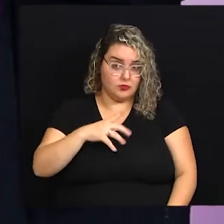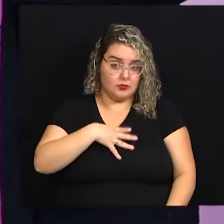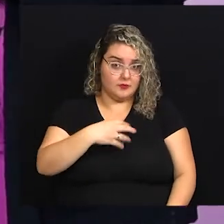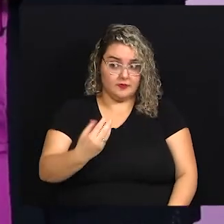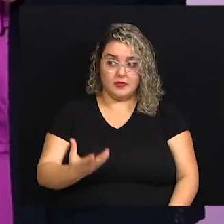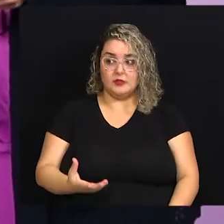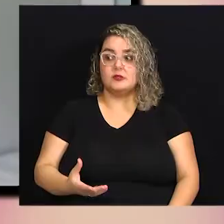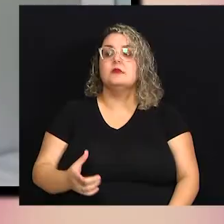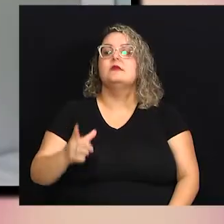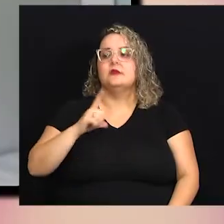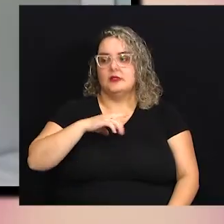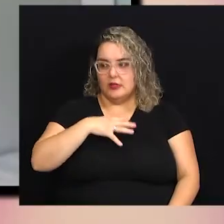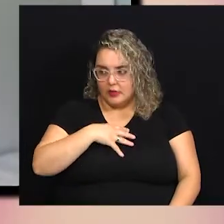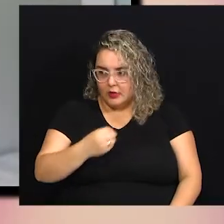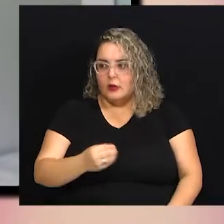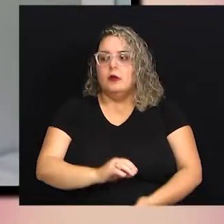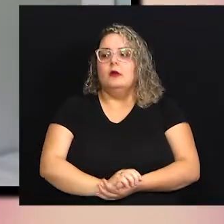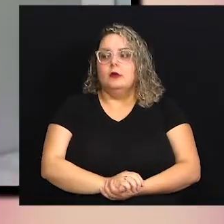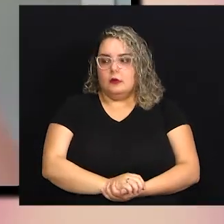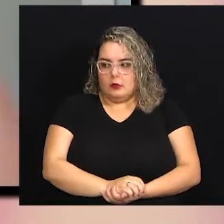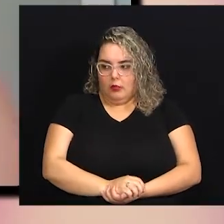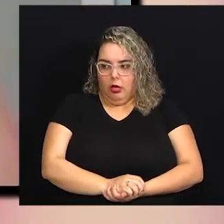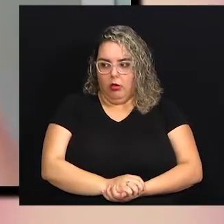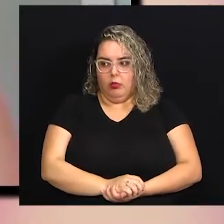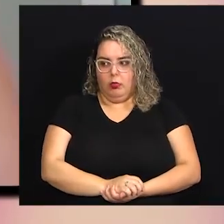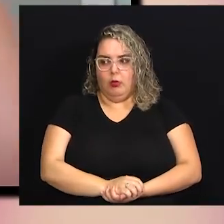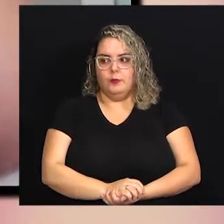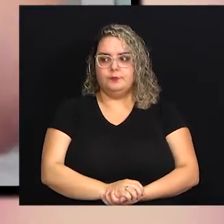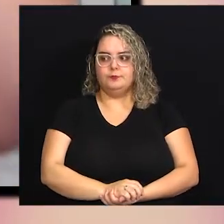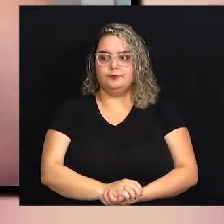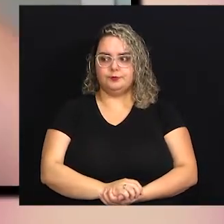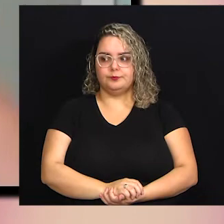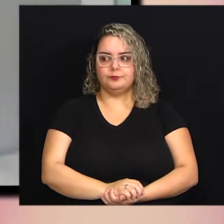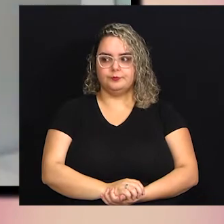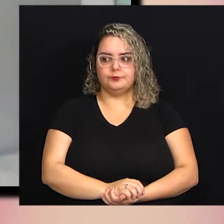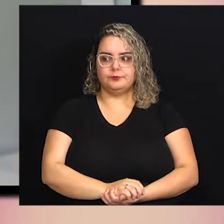ter filhos. Vai ter filho. Então, uma das grandes